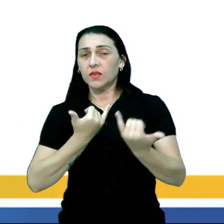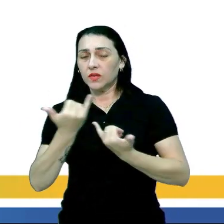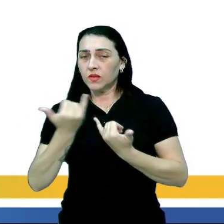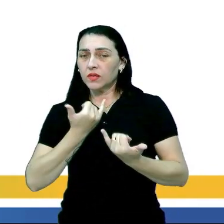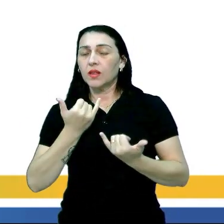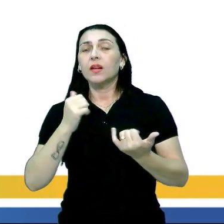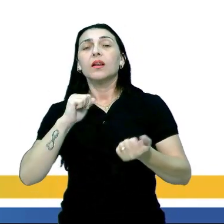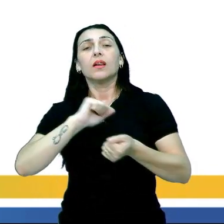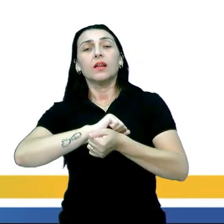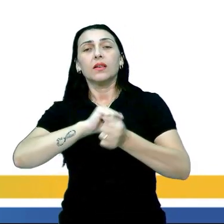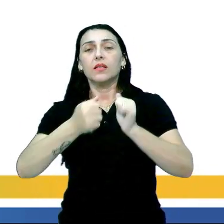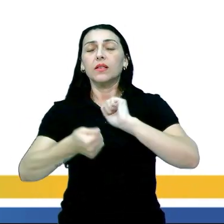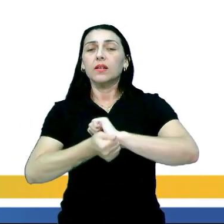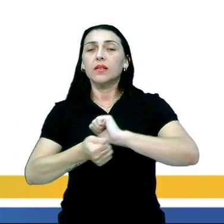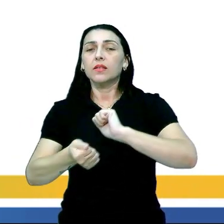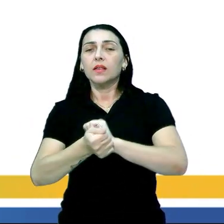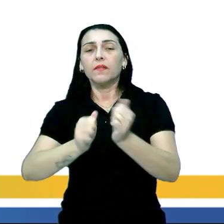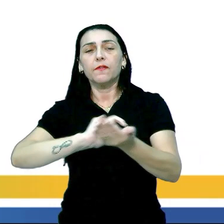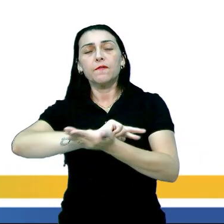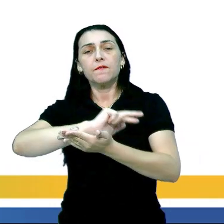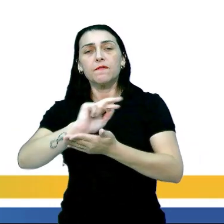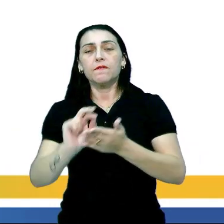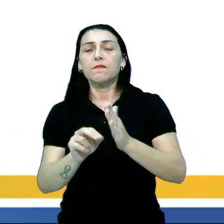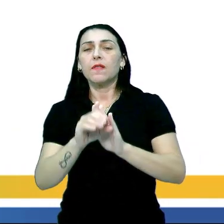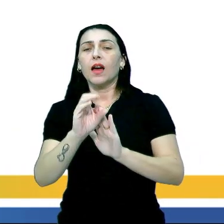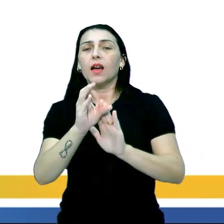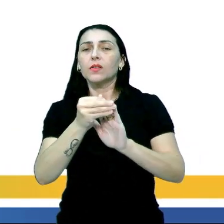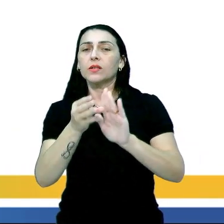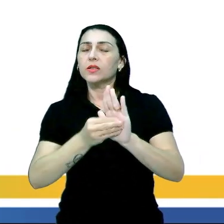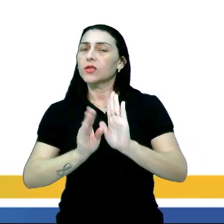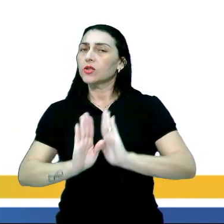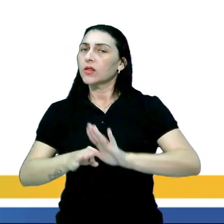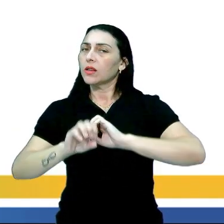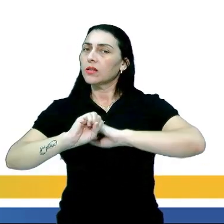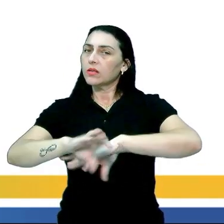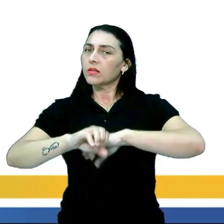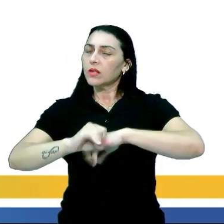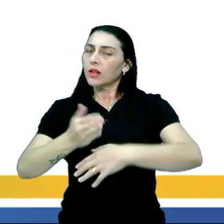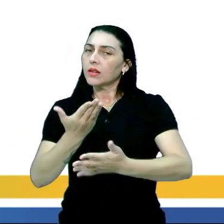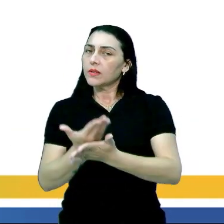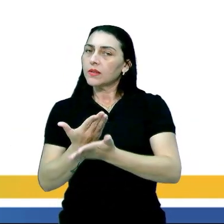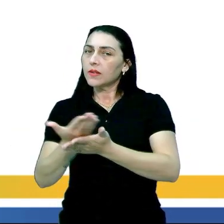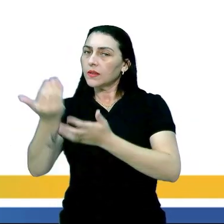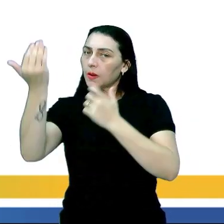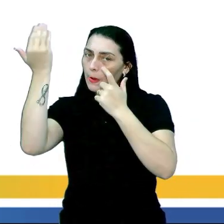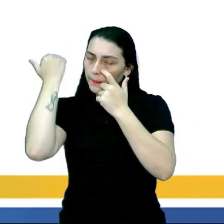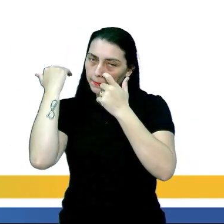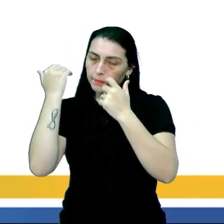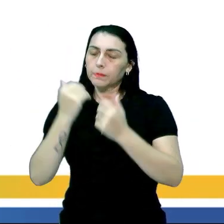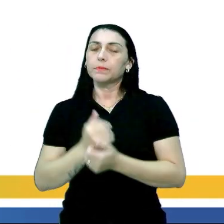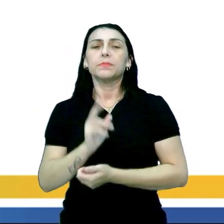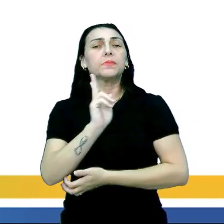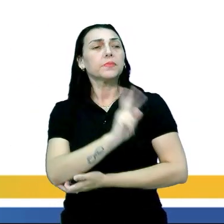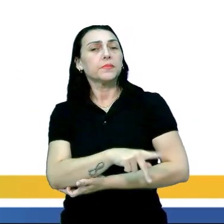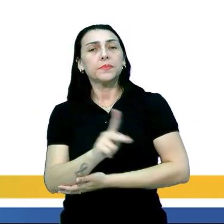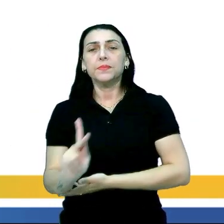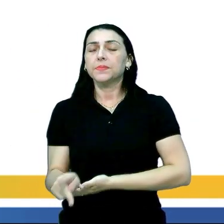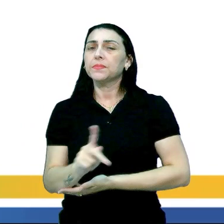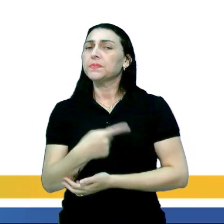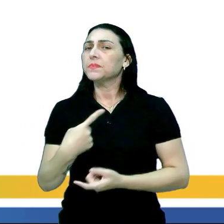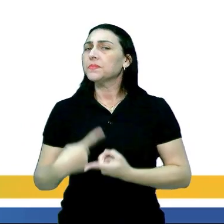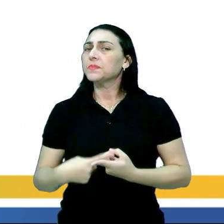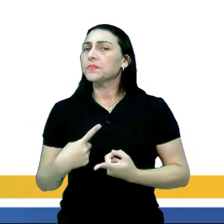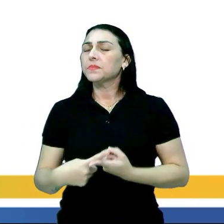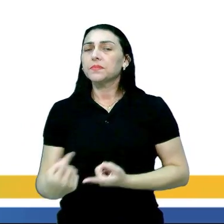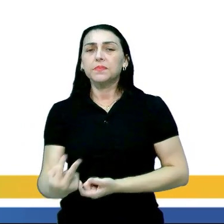informações associadas a vários conteúdos que já vimos durante essas aulas. Professora, por